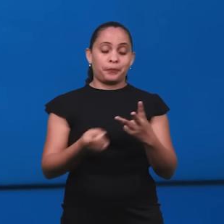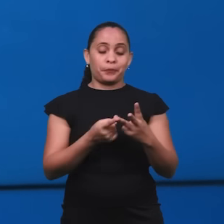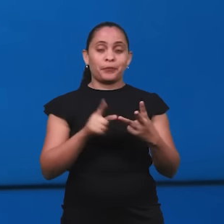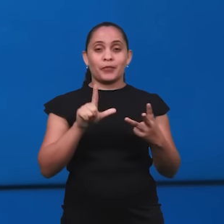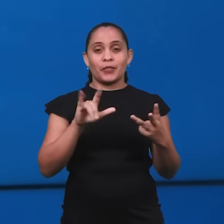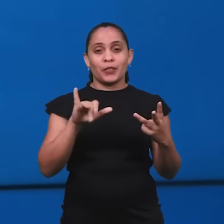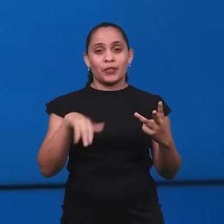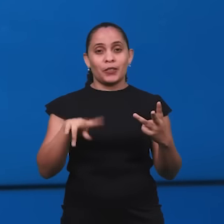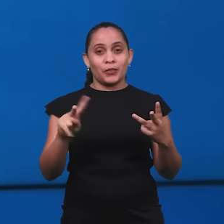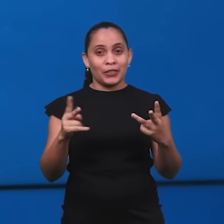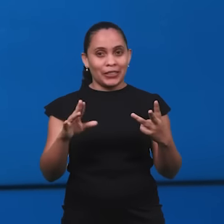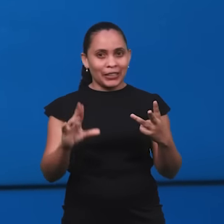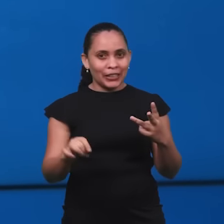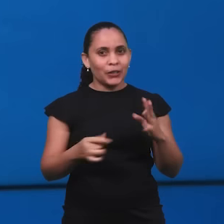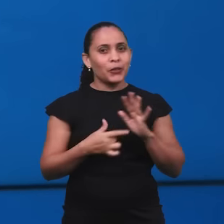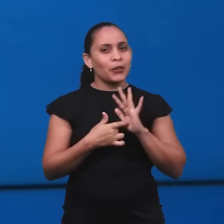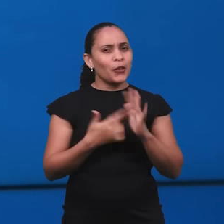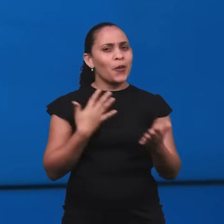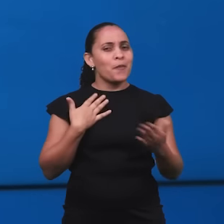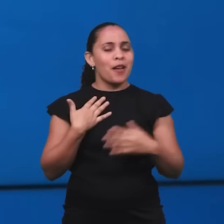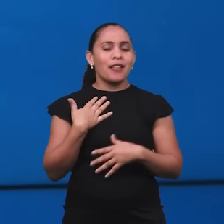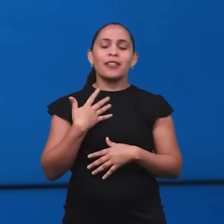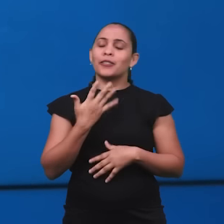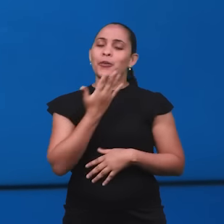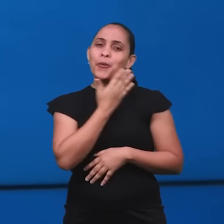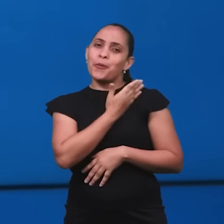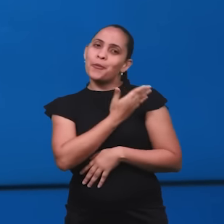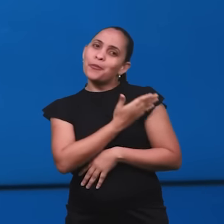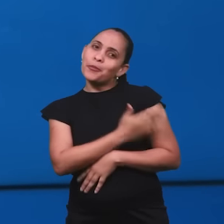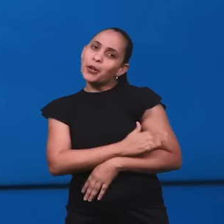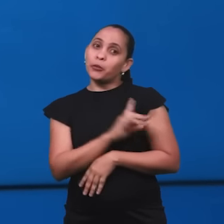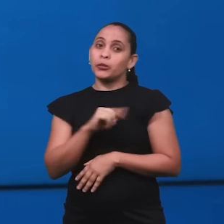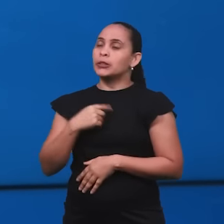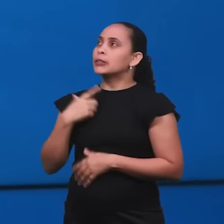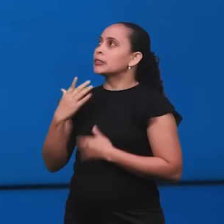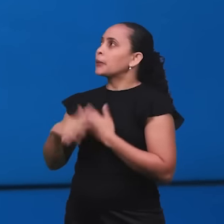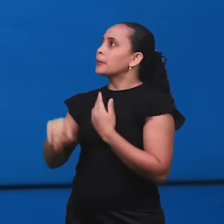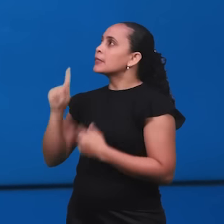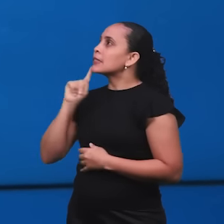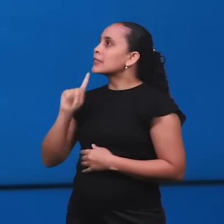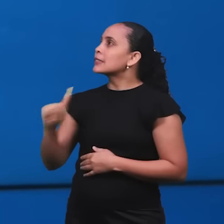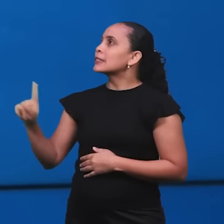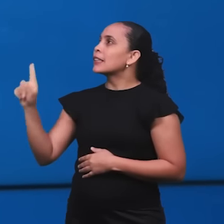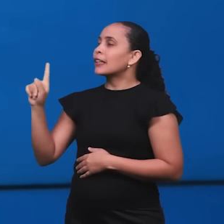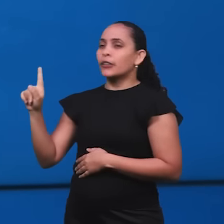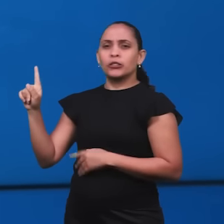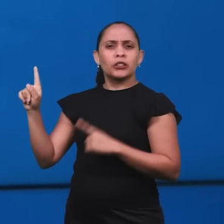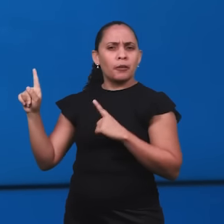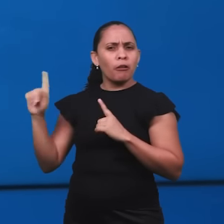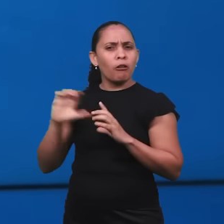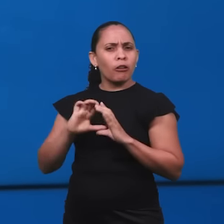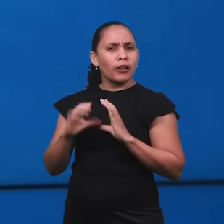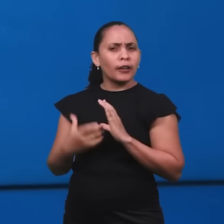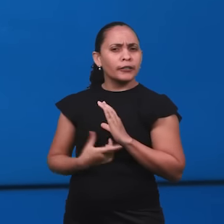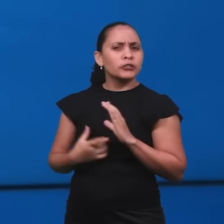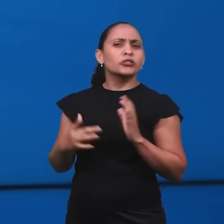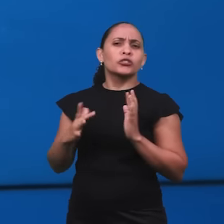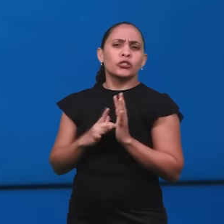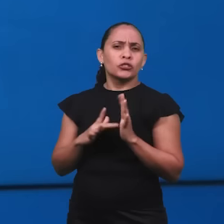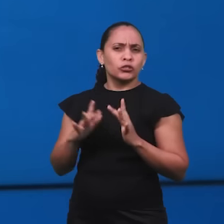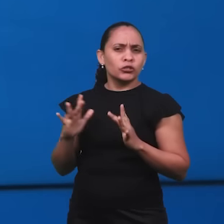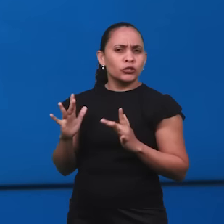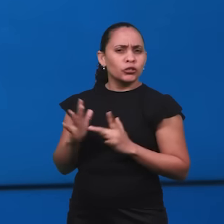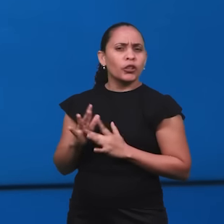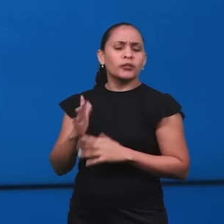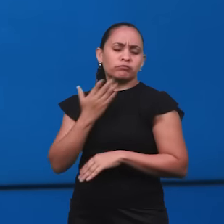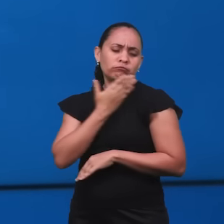cor branca, ou seja, quando nós entramos na presença do Senhor, nós vemos ali outra característica do Senhor Jesus. A cor branca